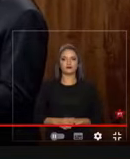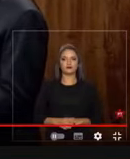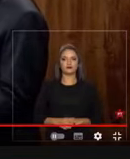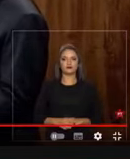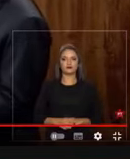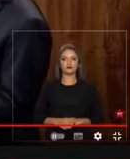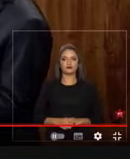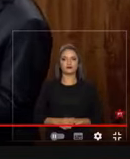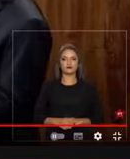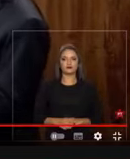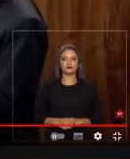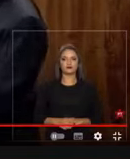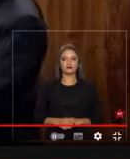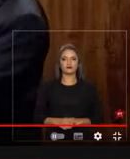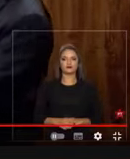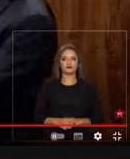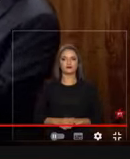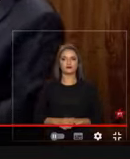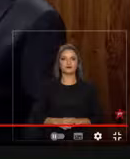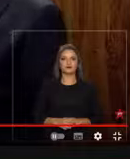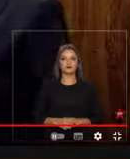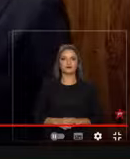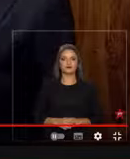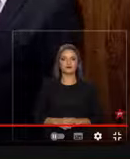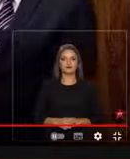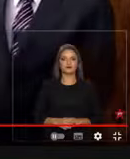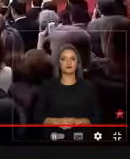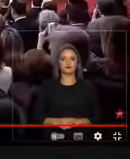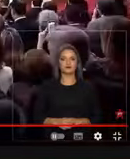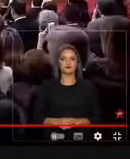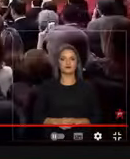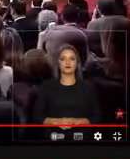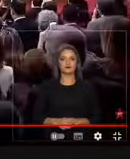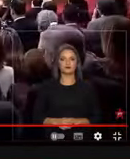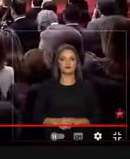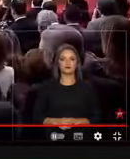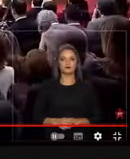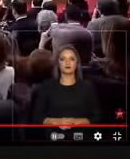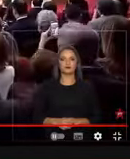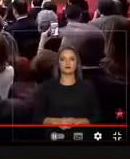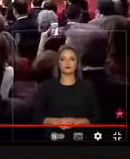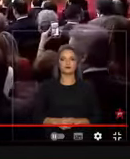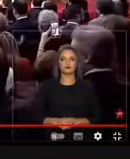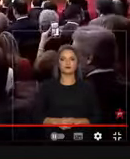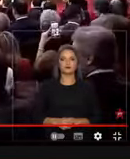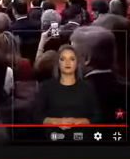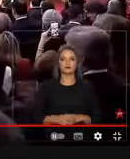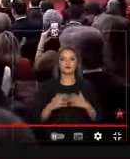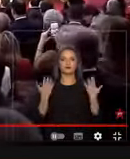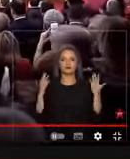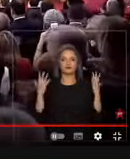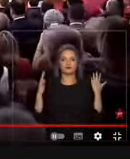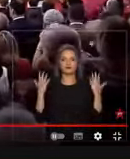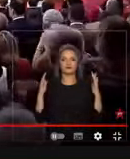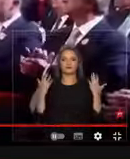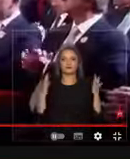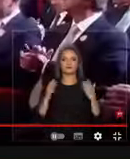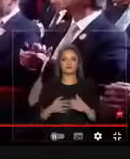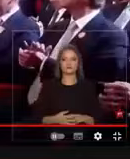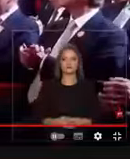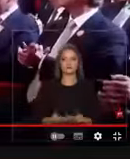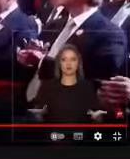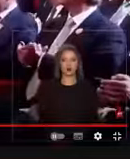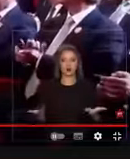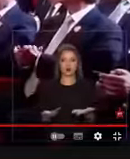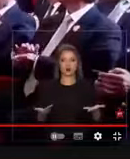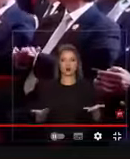Na história do Brasil, é importante se dizer que na história do Brasil, Luiz Inácio Lula da Silva é o único presidente. Neste momento,